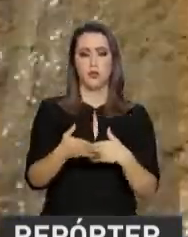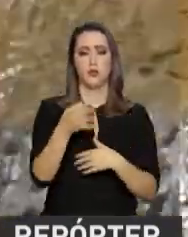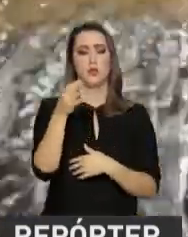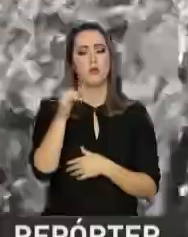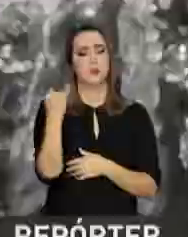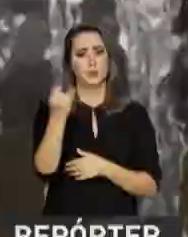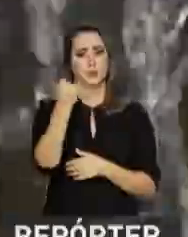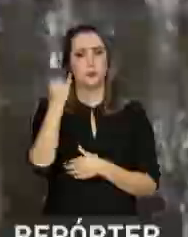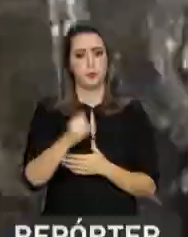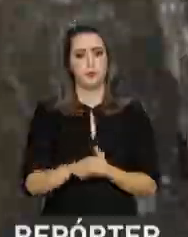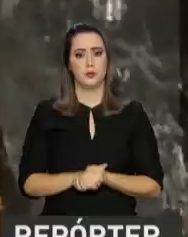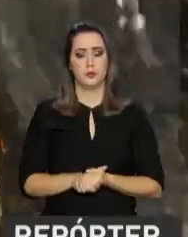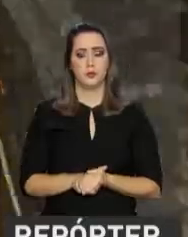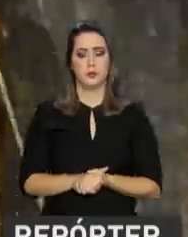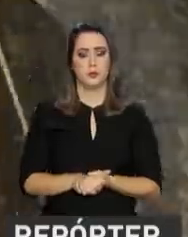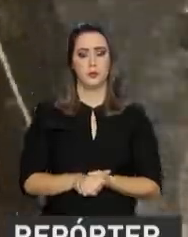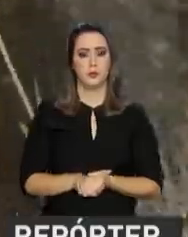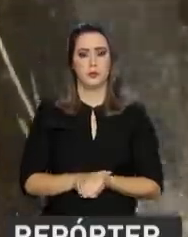preciosa